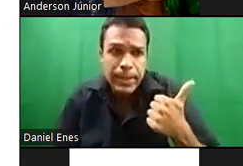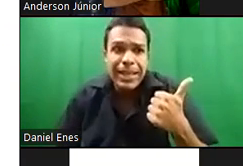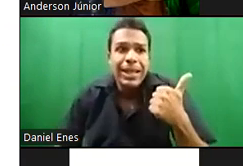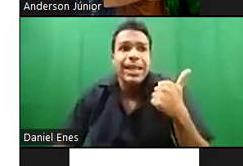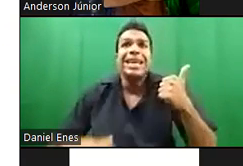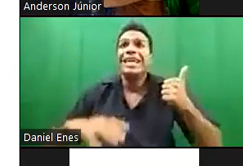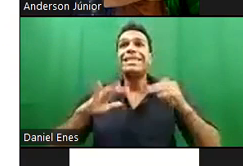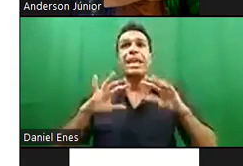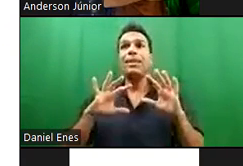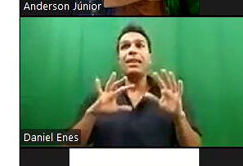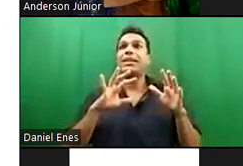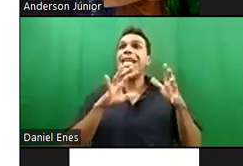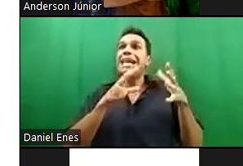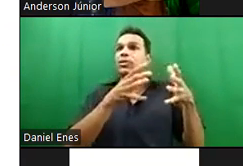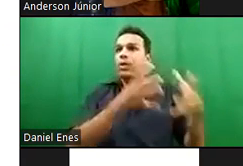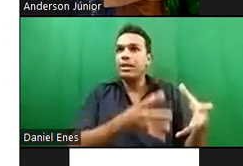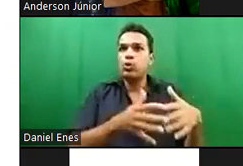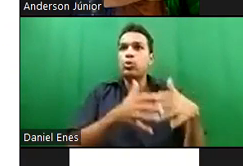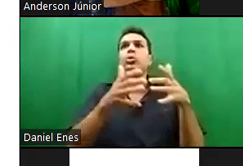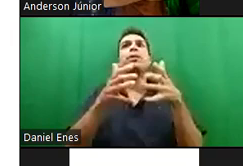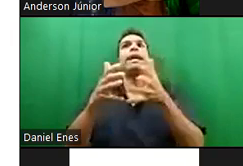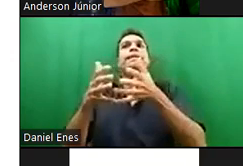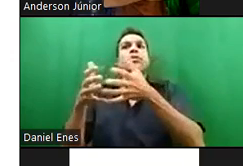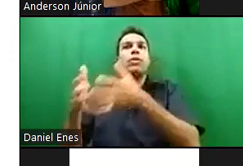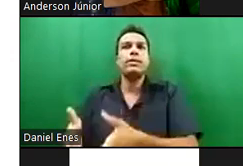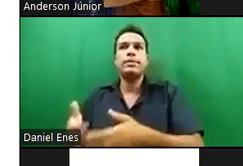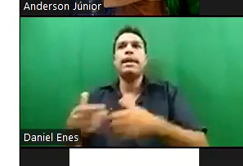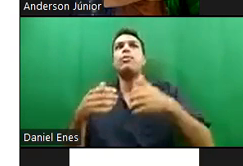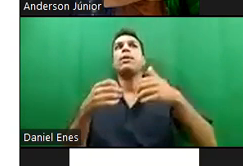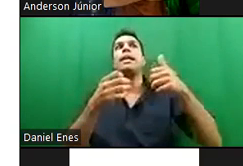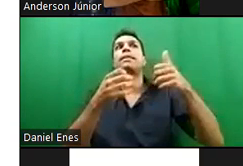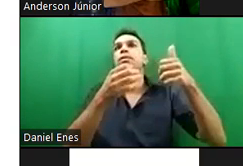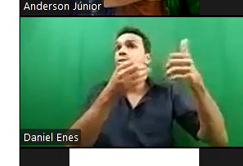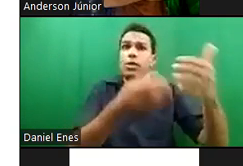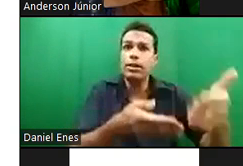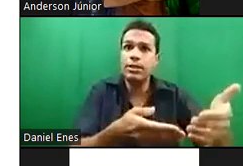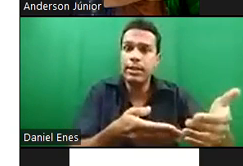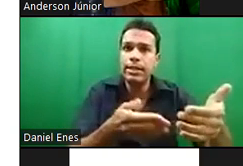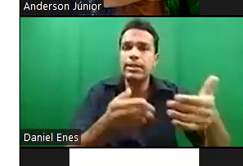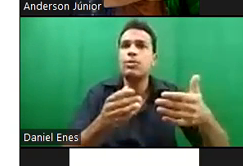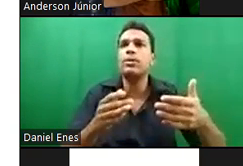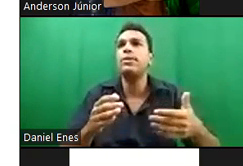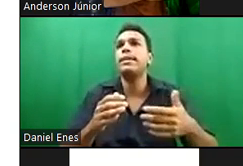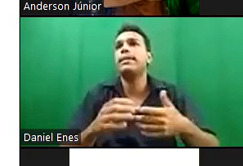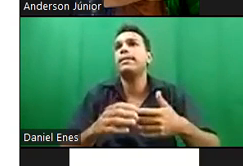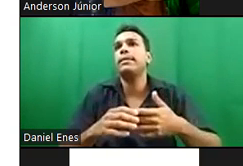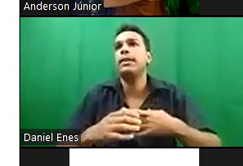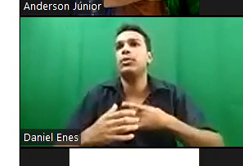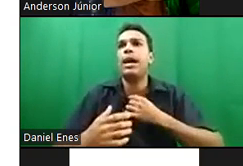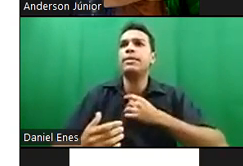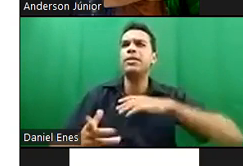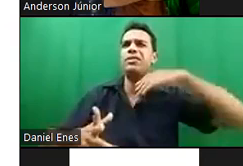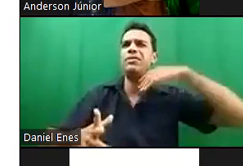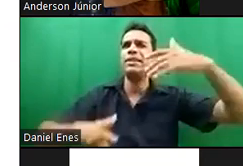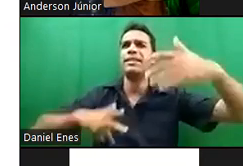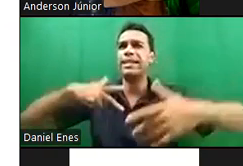Pestana, que sempre teve classe só de surdo, classe só de cego, classe só de crianças com deficiências